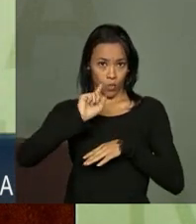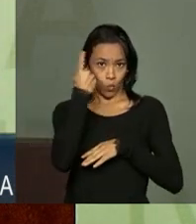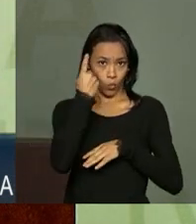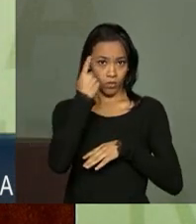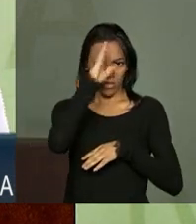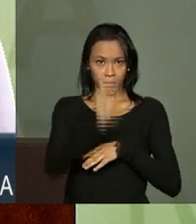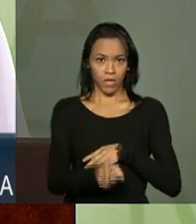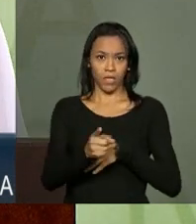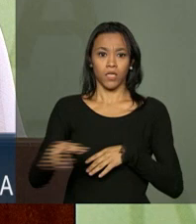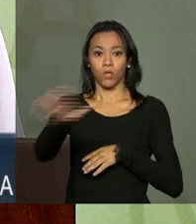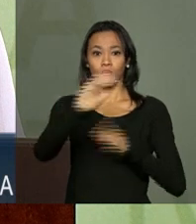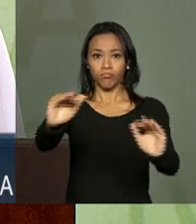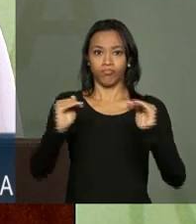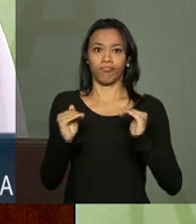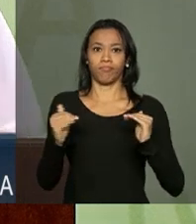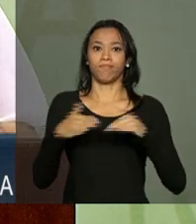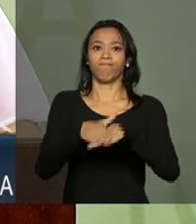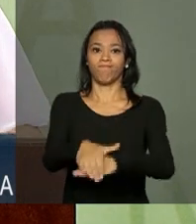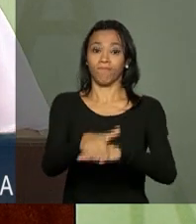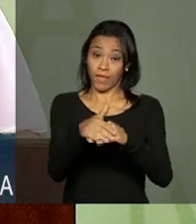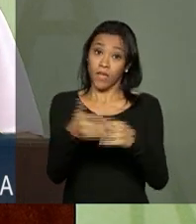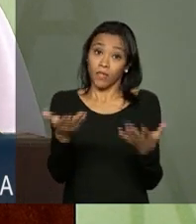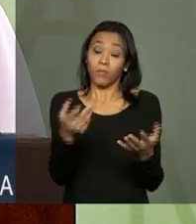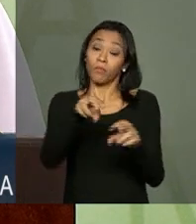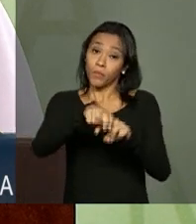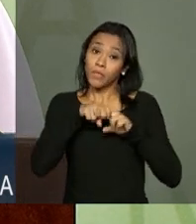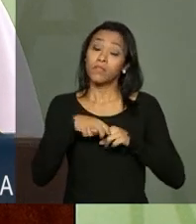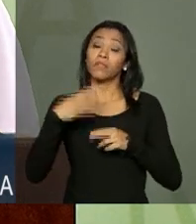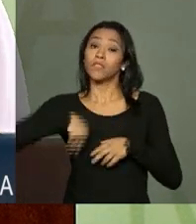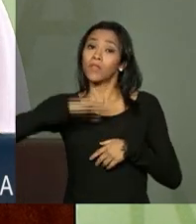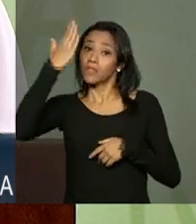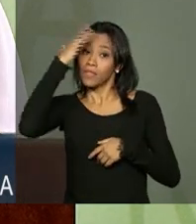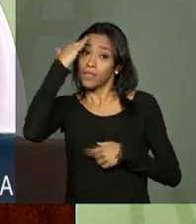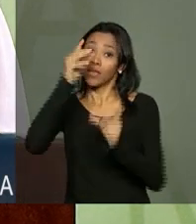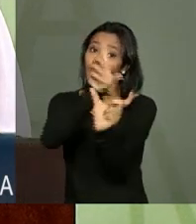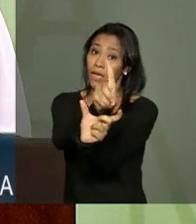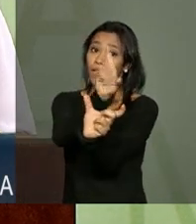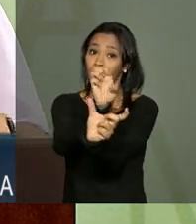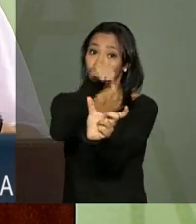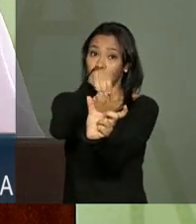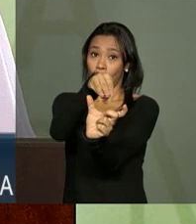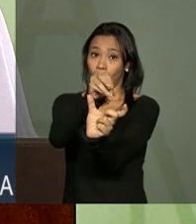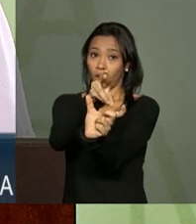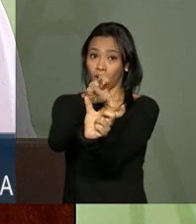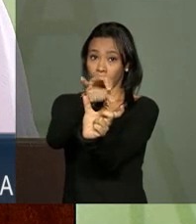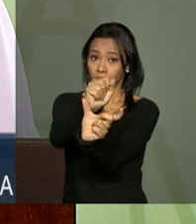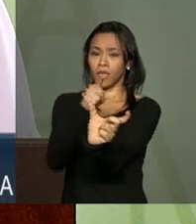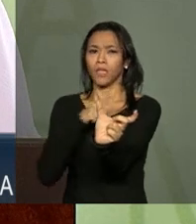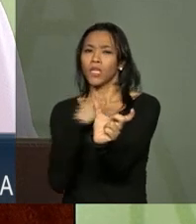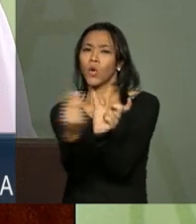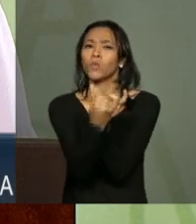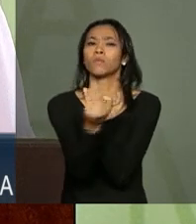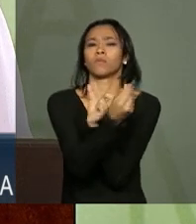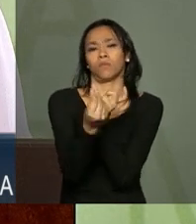Por isso que a gente tem de entender que a democracia tem forma e tem conteúdo. Hoje, o